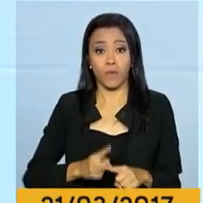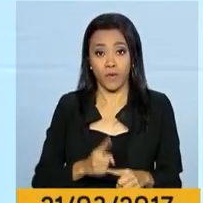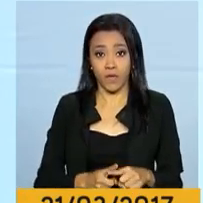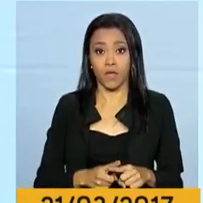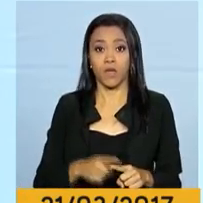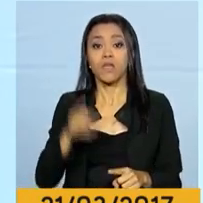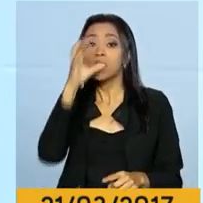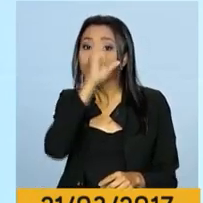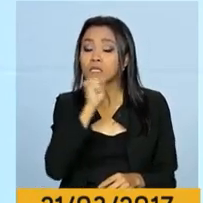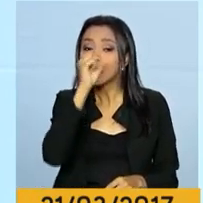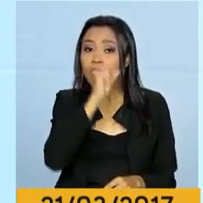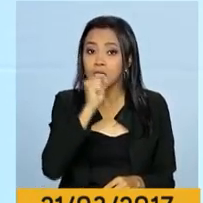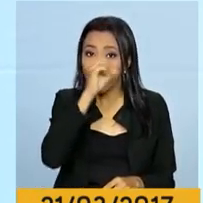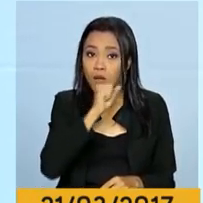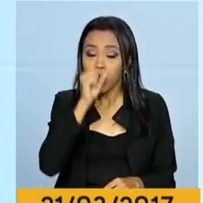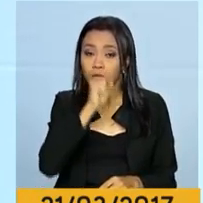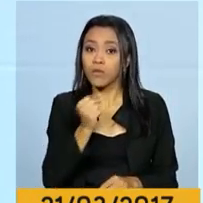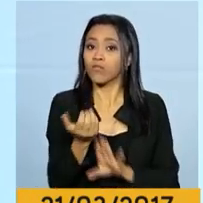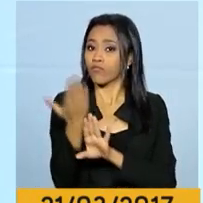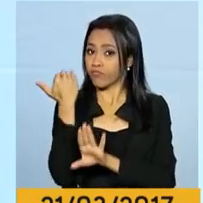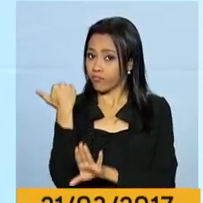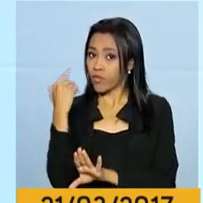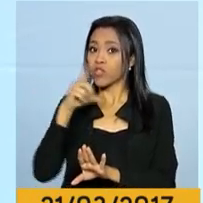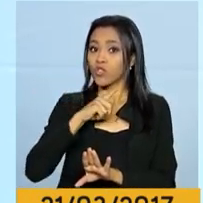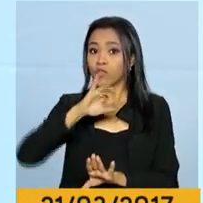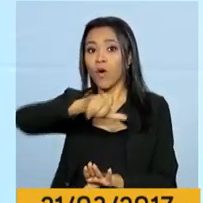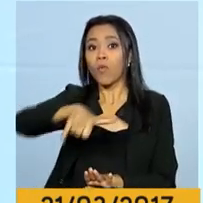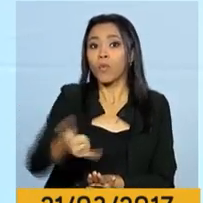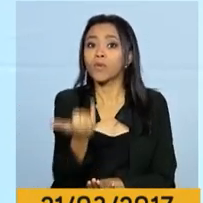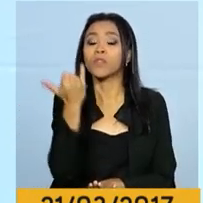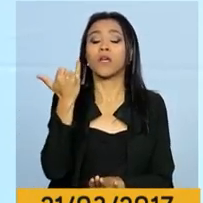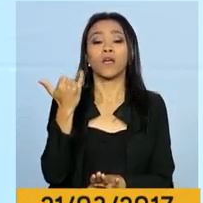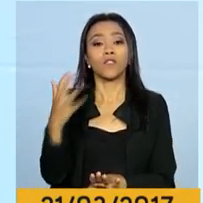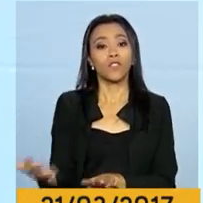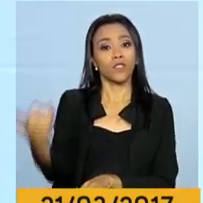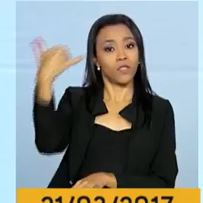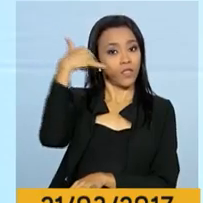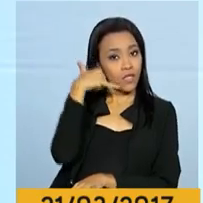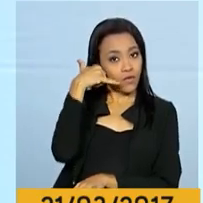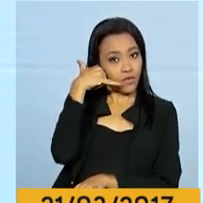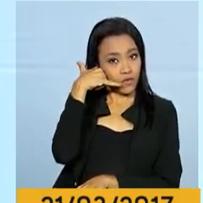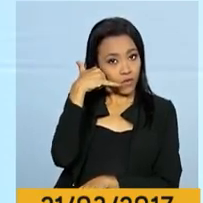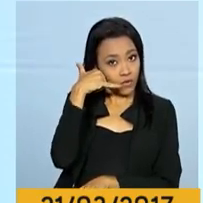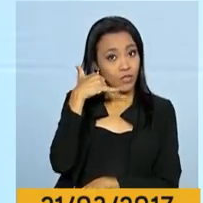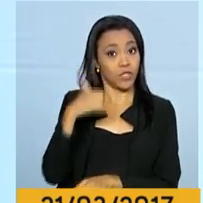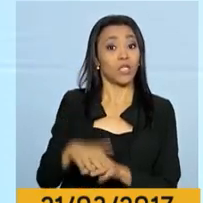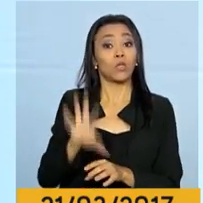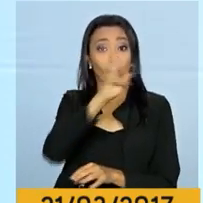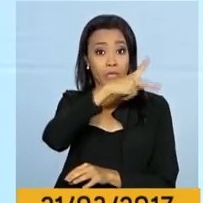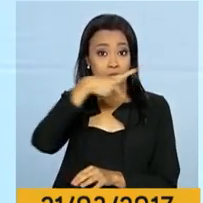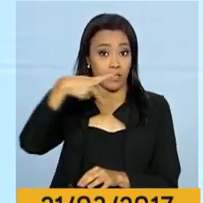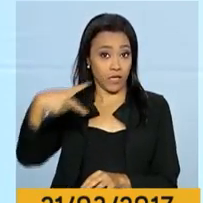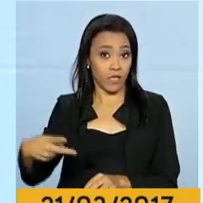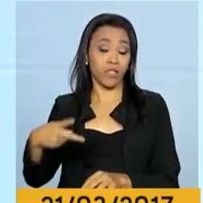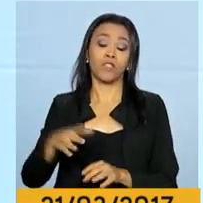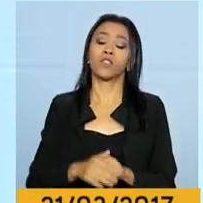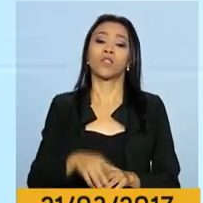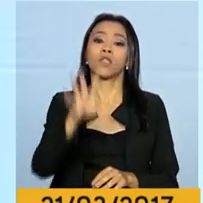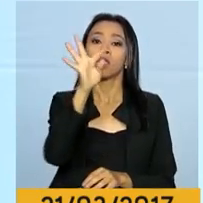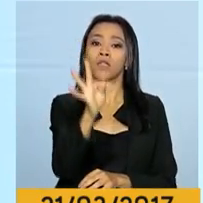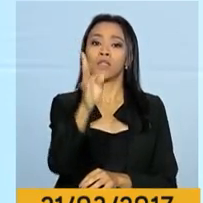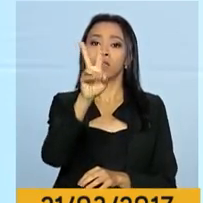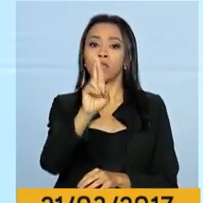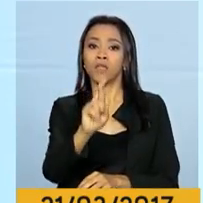no sábado eu tive a oportunidade de receber um telefonema do presidente Donald Trump, que revelou